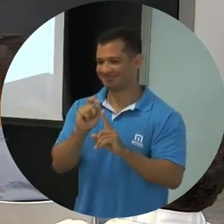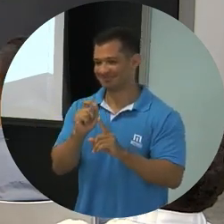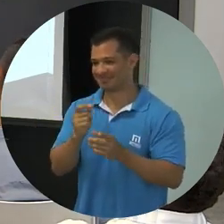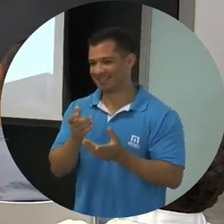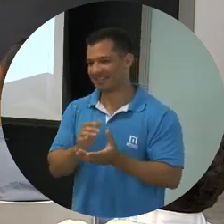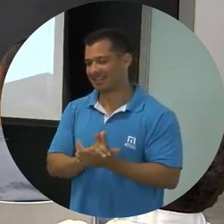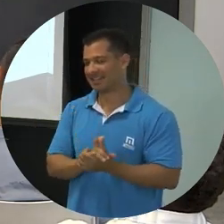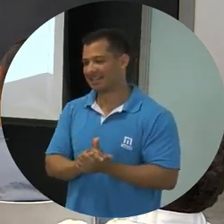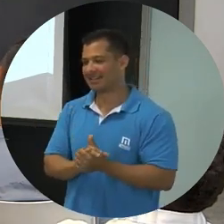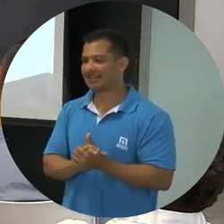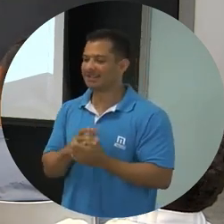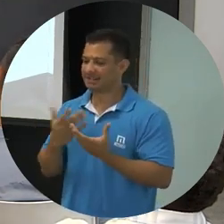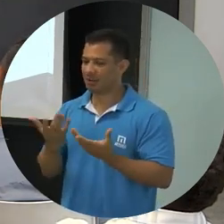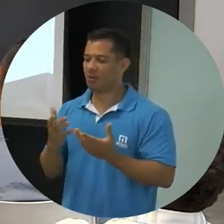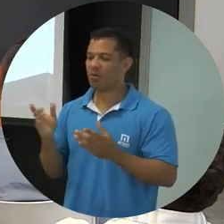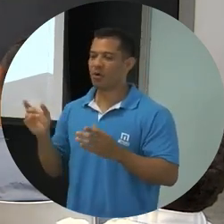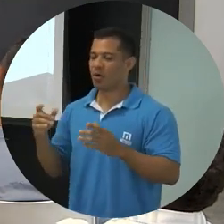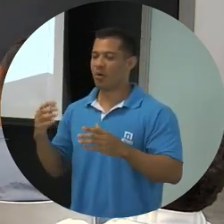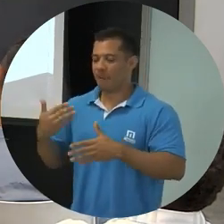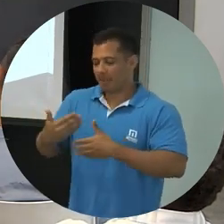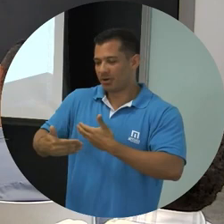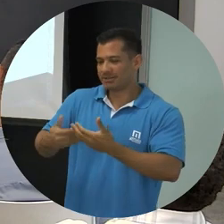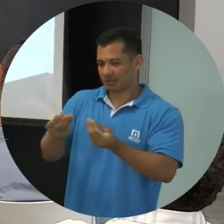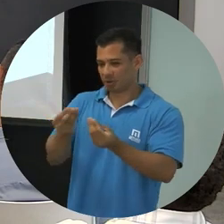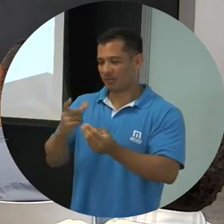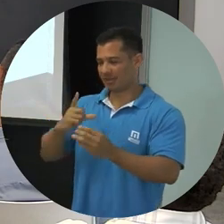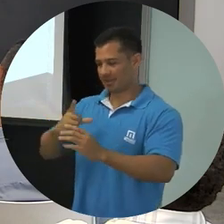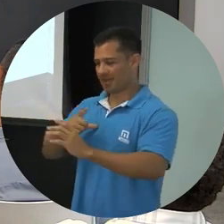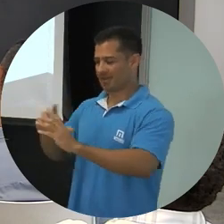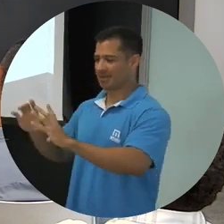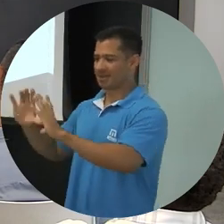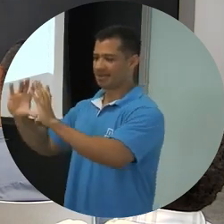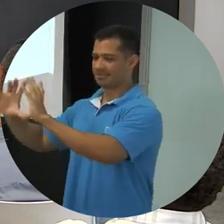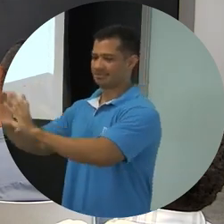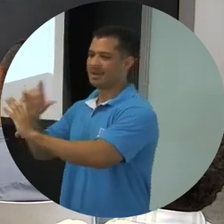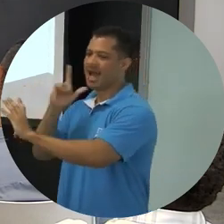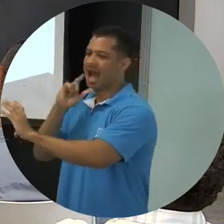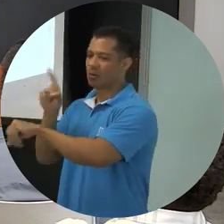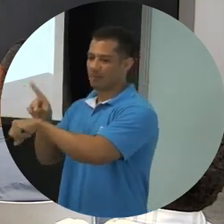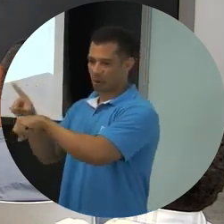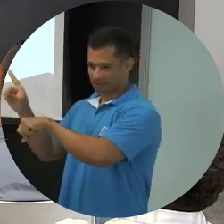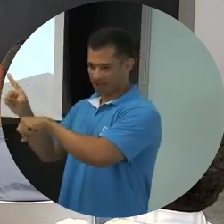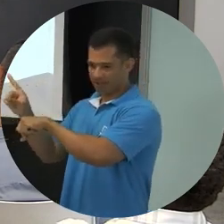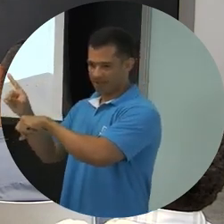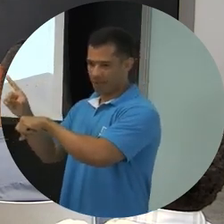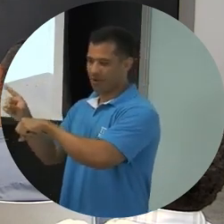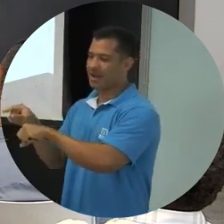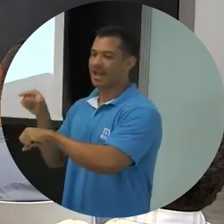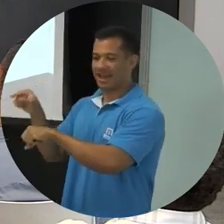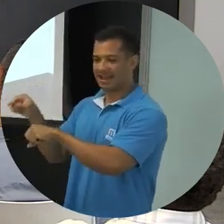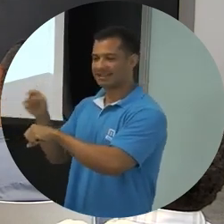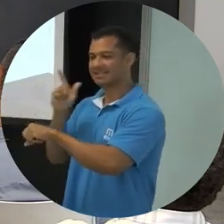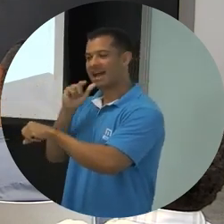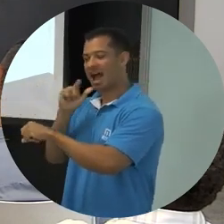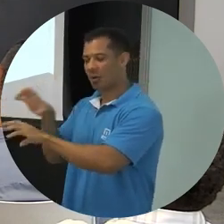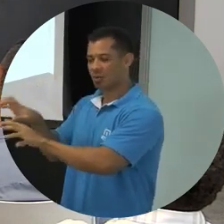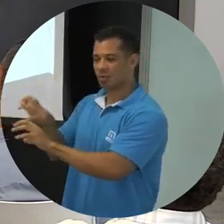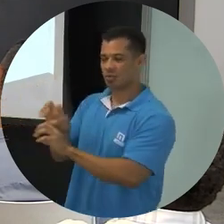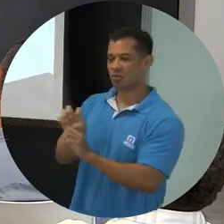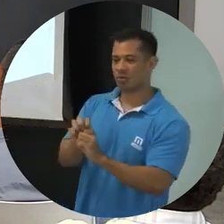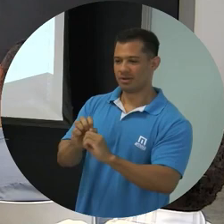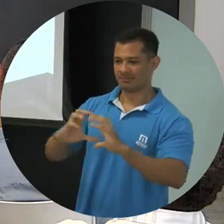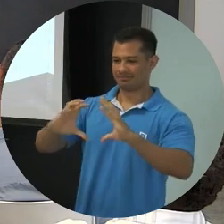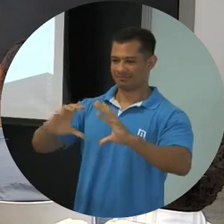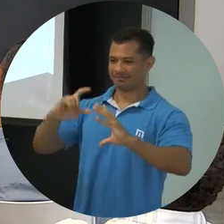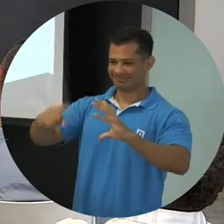o processo consiste em quê? A gente tem uma fonte de alimentação de água potável. Essa água, ela é admitida para